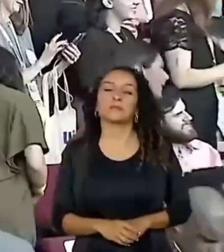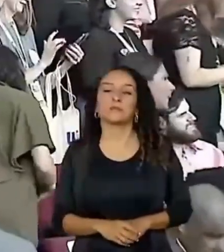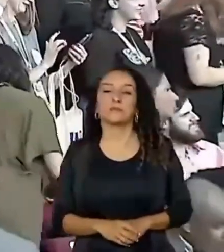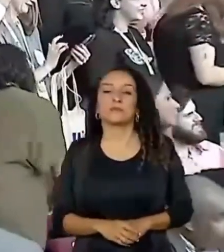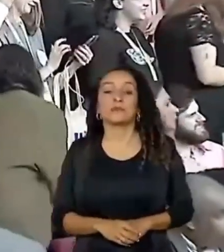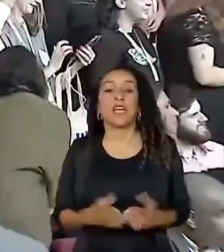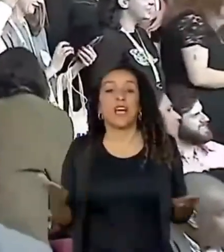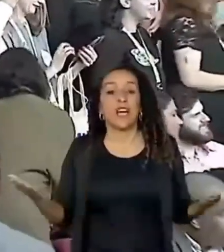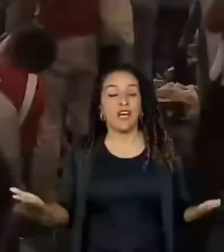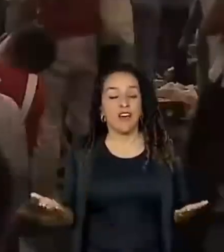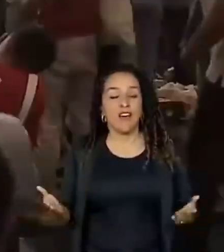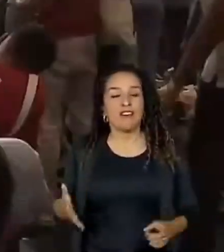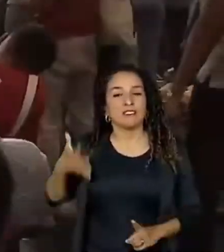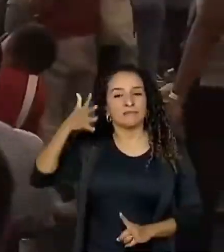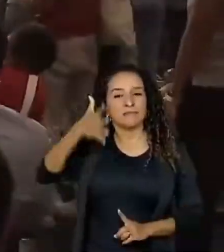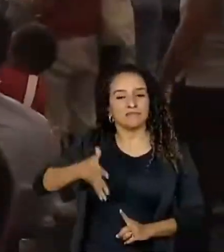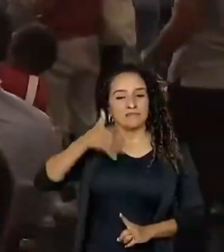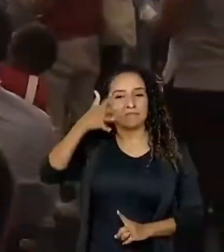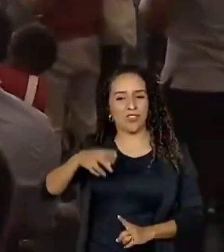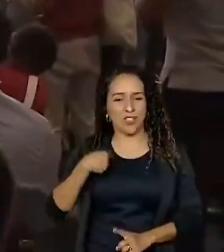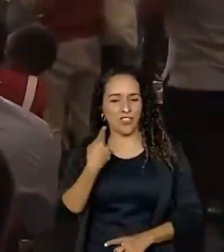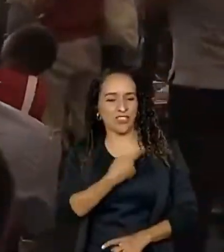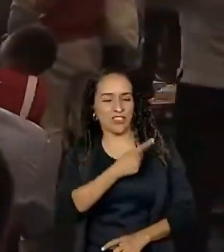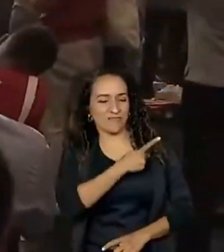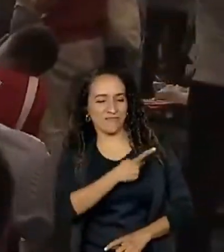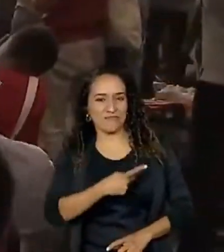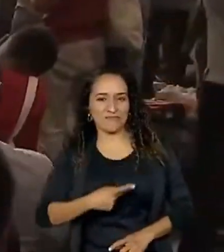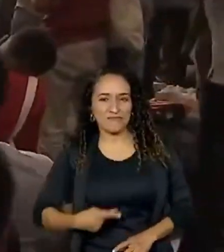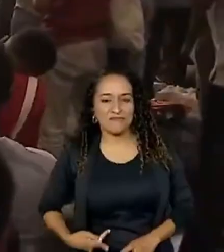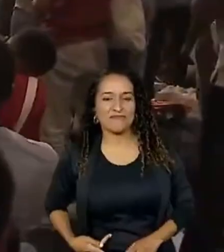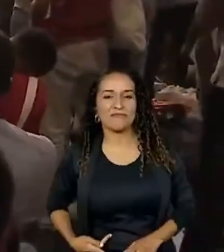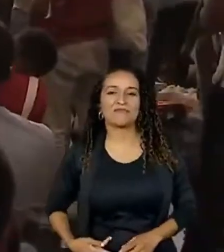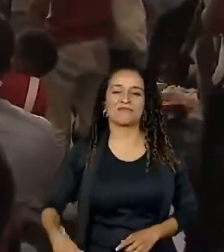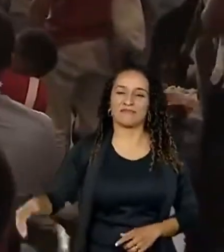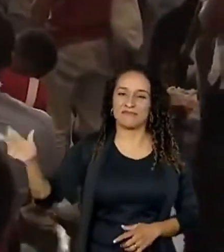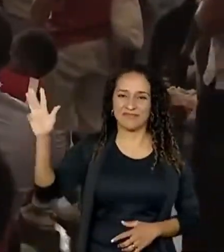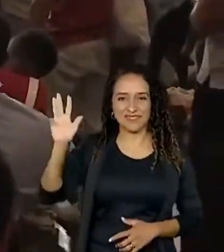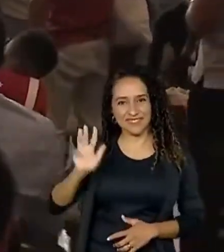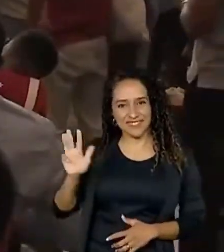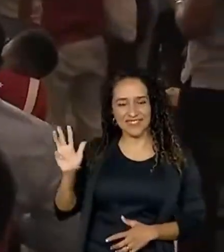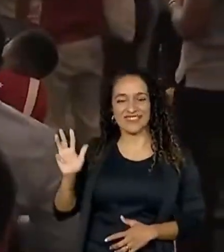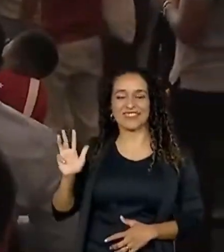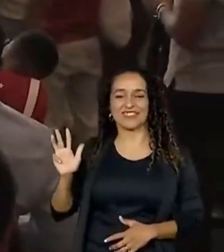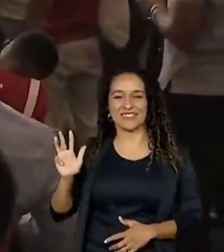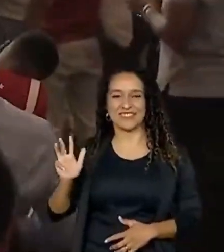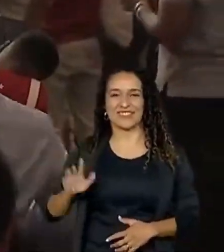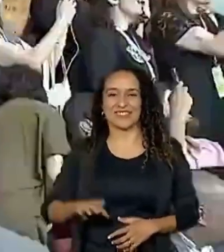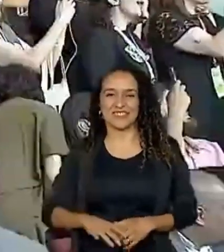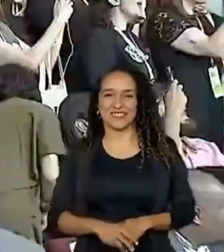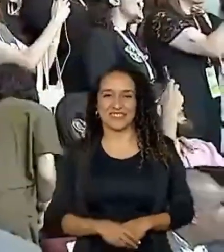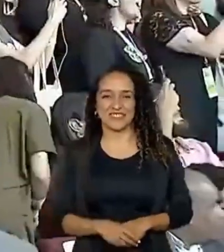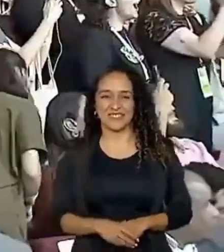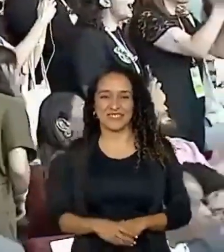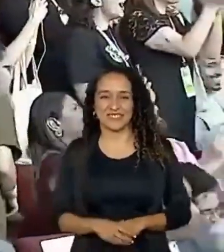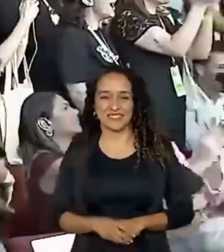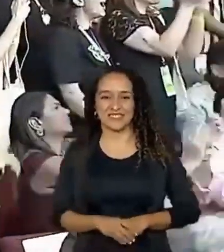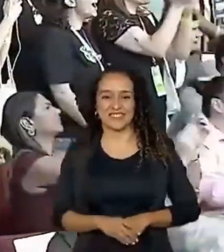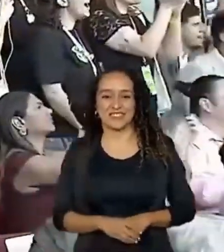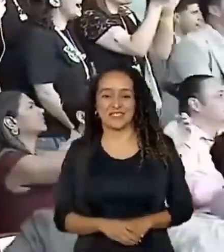E com a palavra o nosso presidente, Luiz Inácio Lula da Silva!